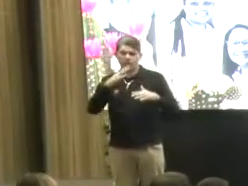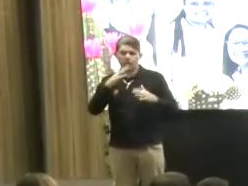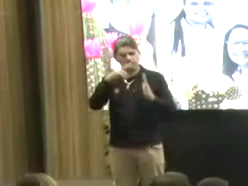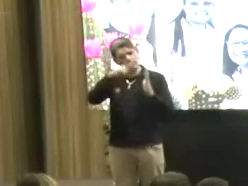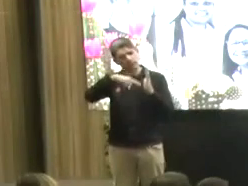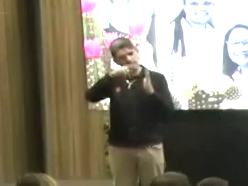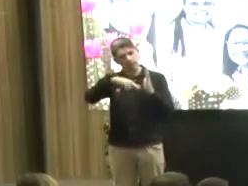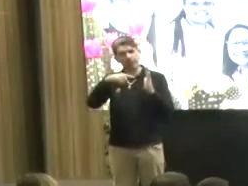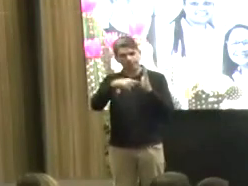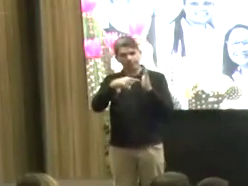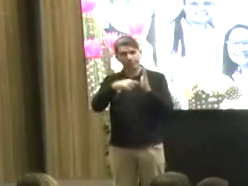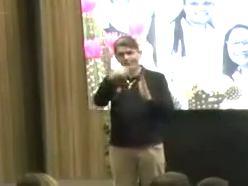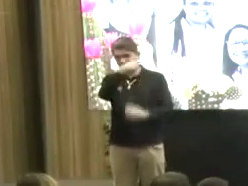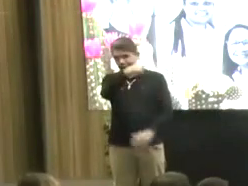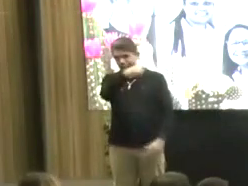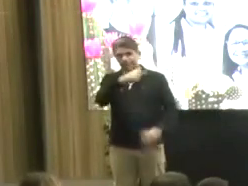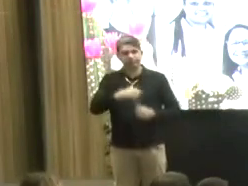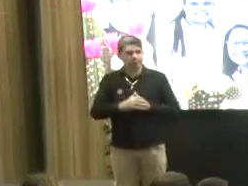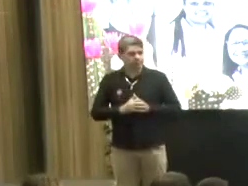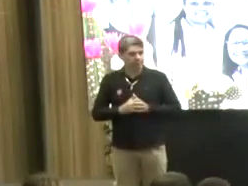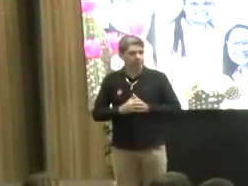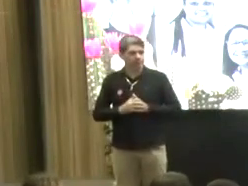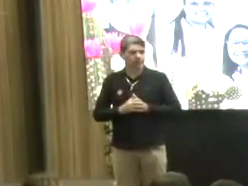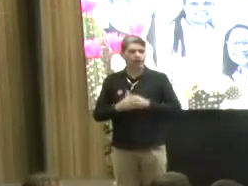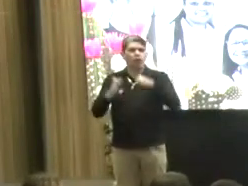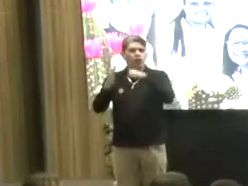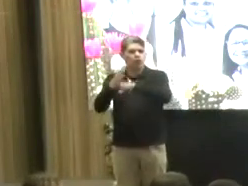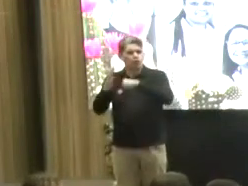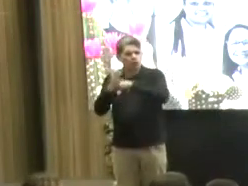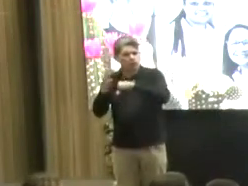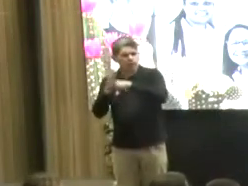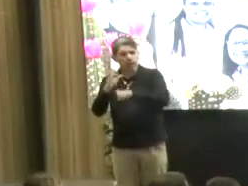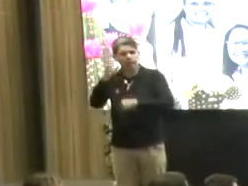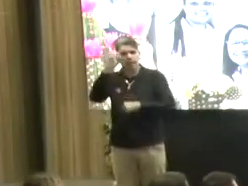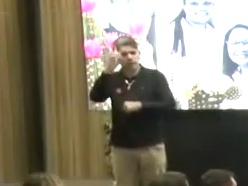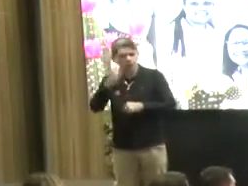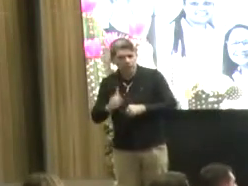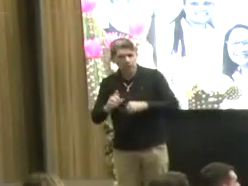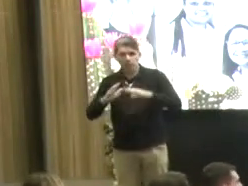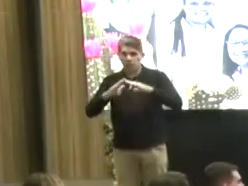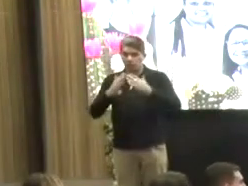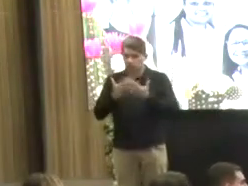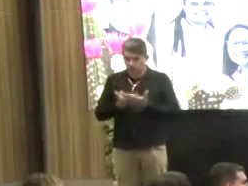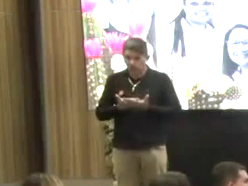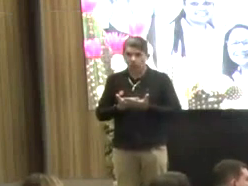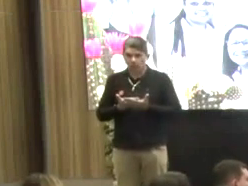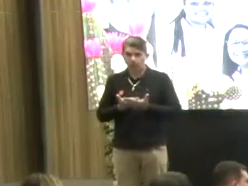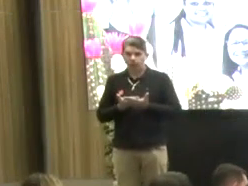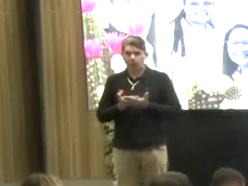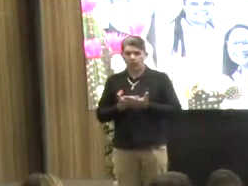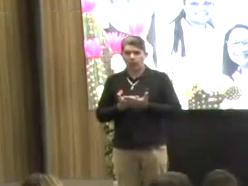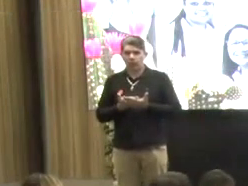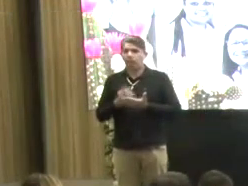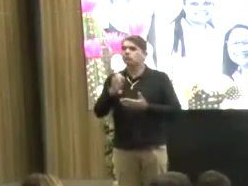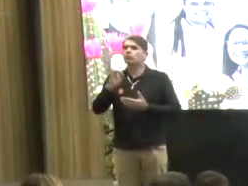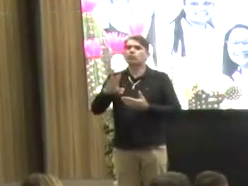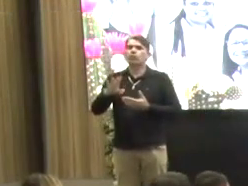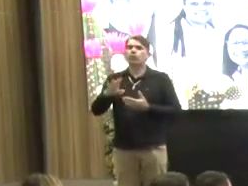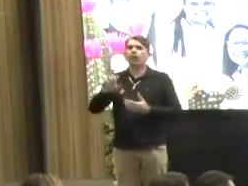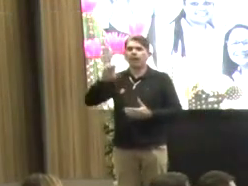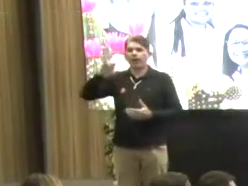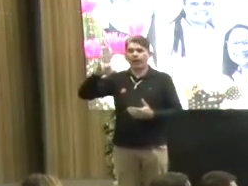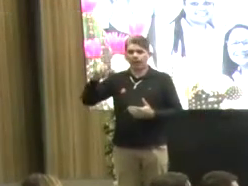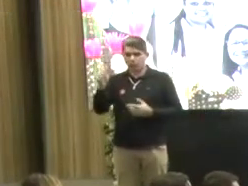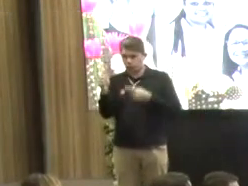Pelo que eu li. Mas lutar pelo direito à escola, não só para a educação de jovens e